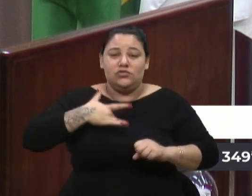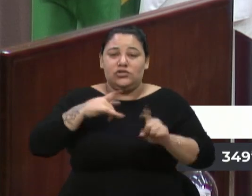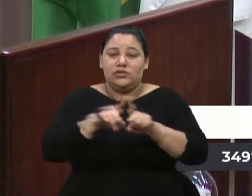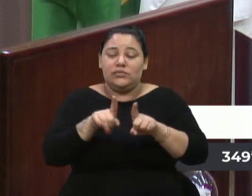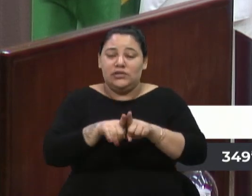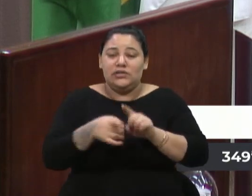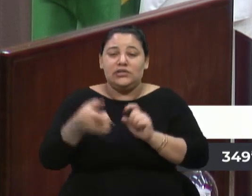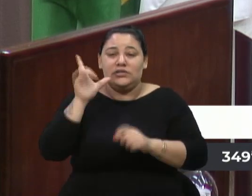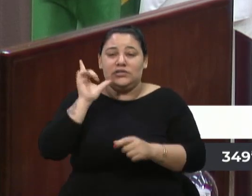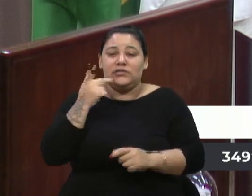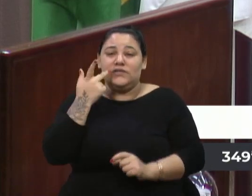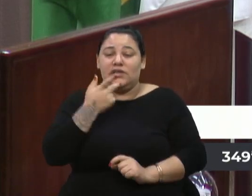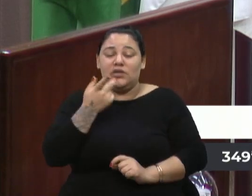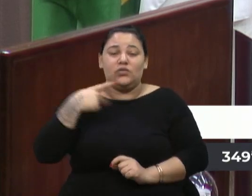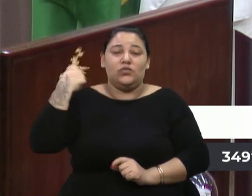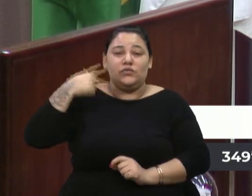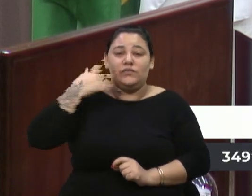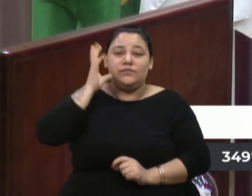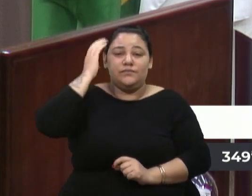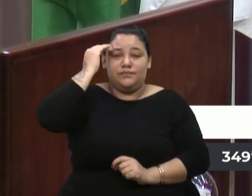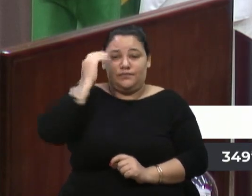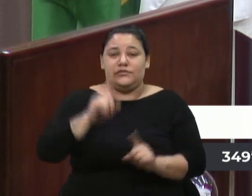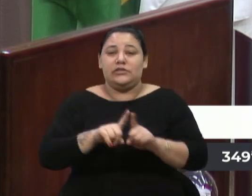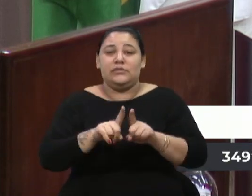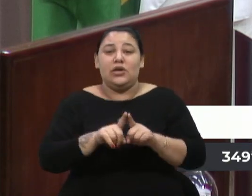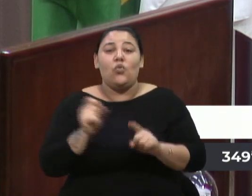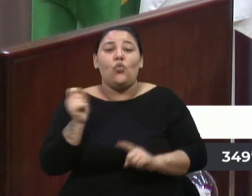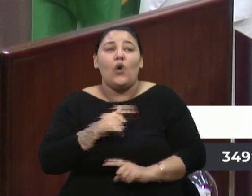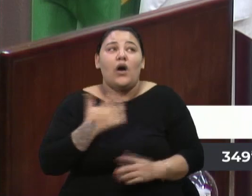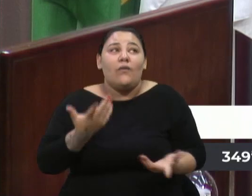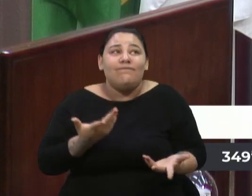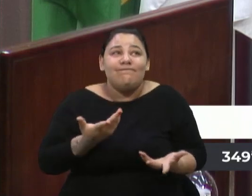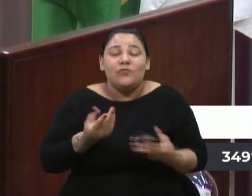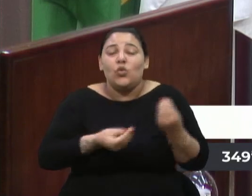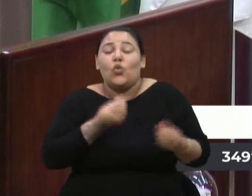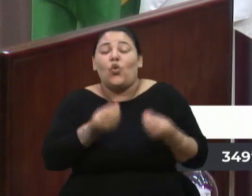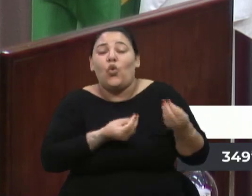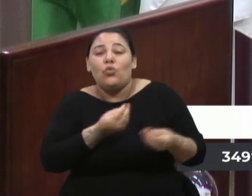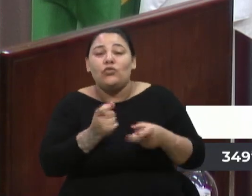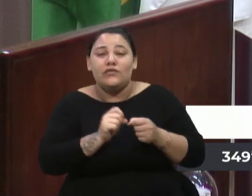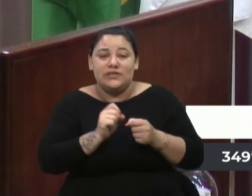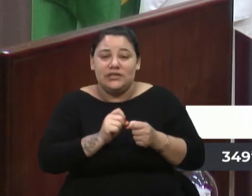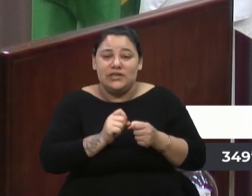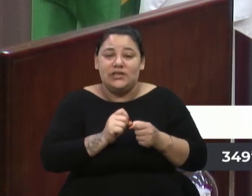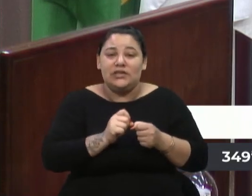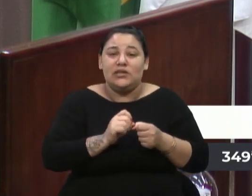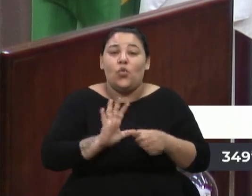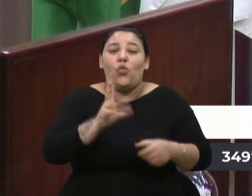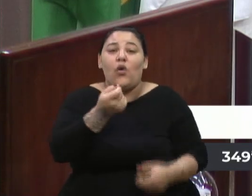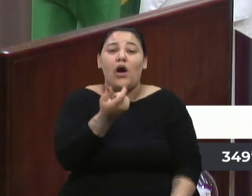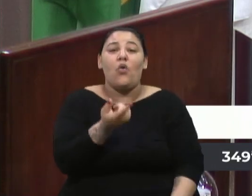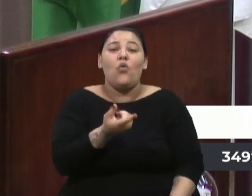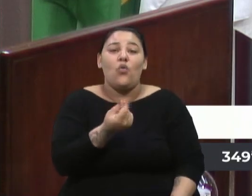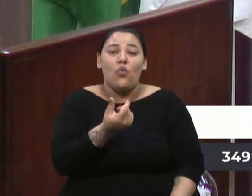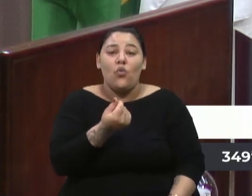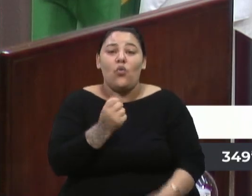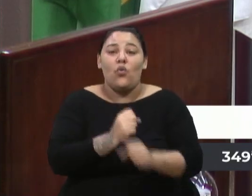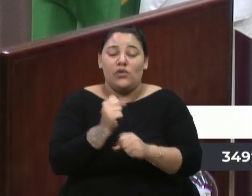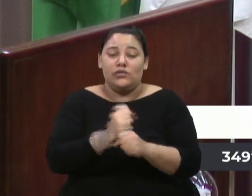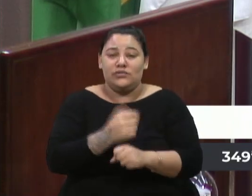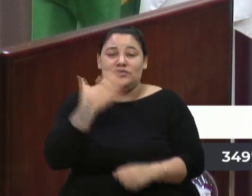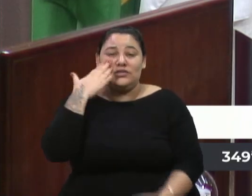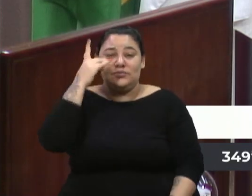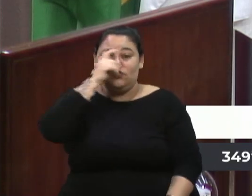vereador Felipe também, quais seriam as possibilidades, o que seria o custo anual disso, mas a gente sabe as